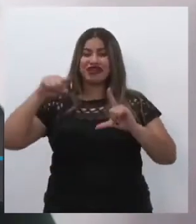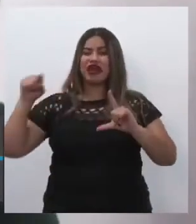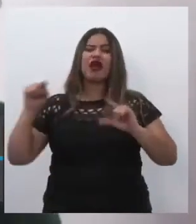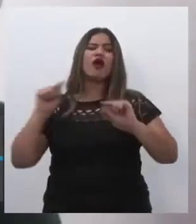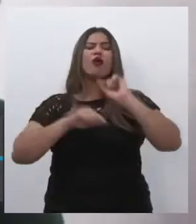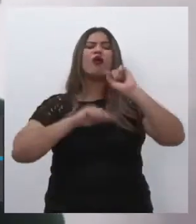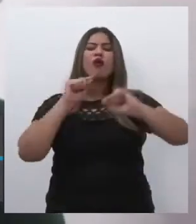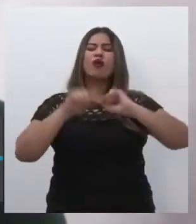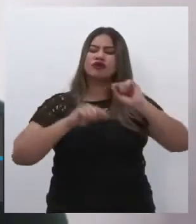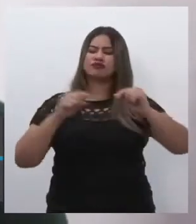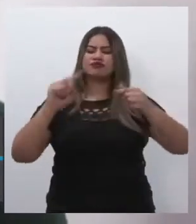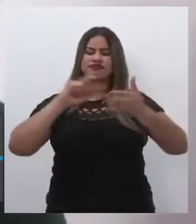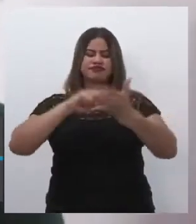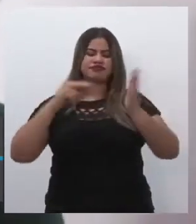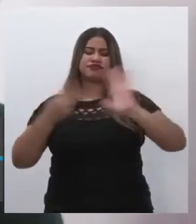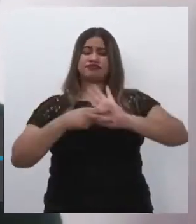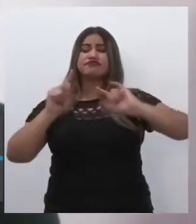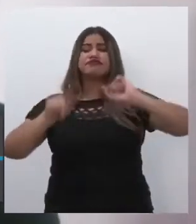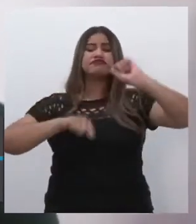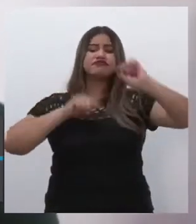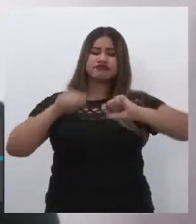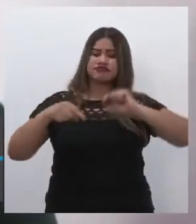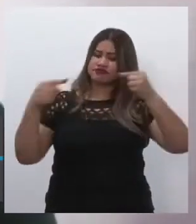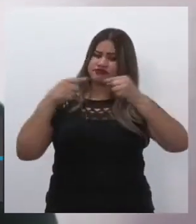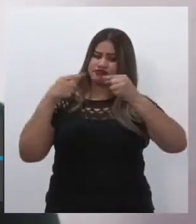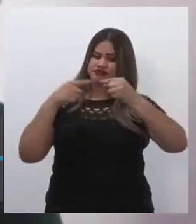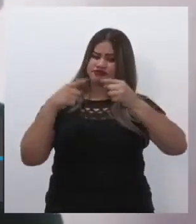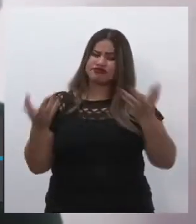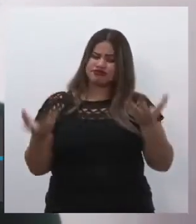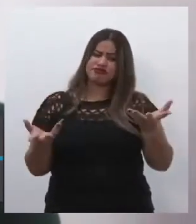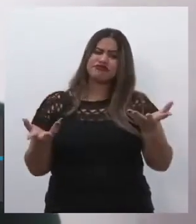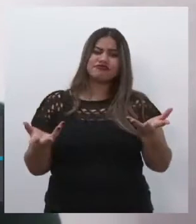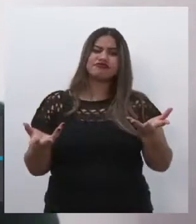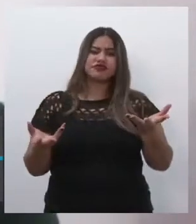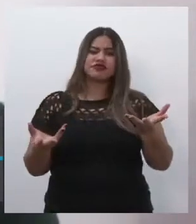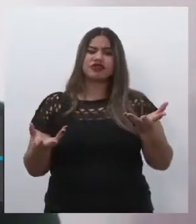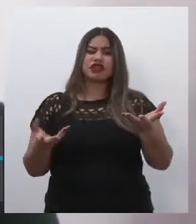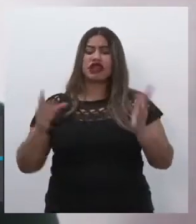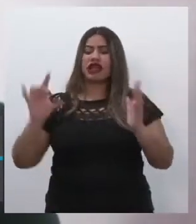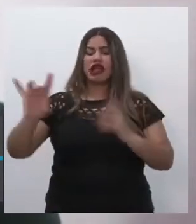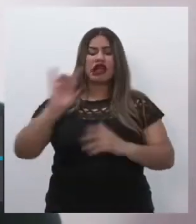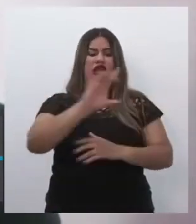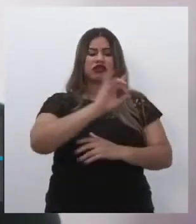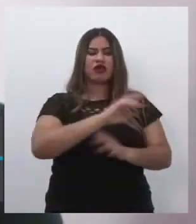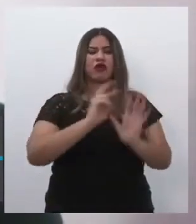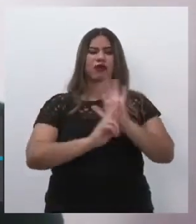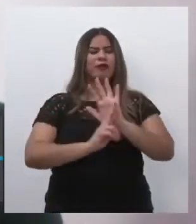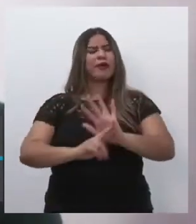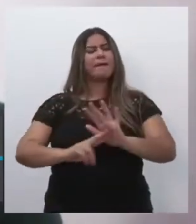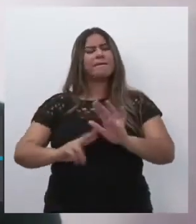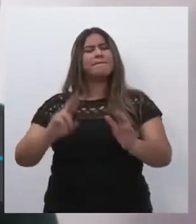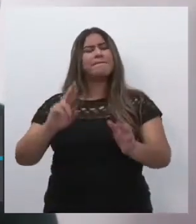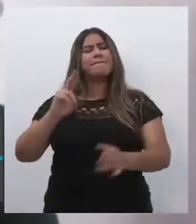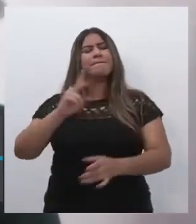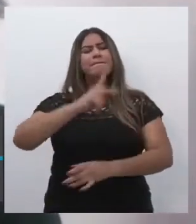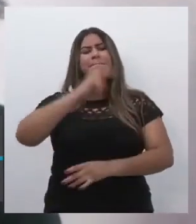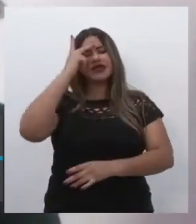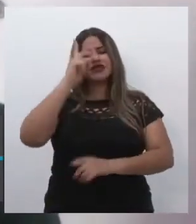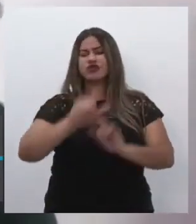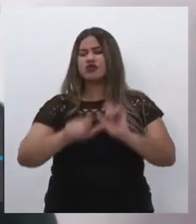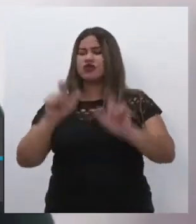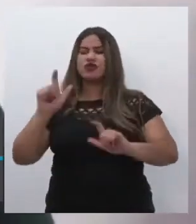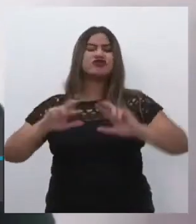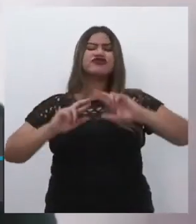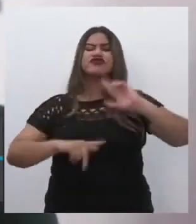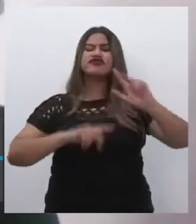que significa esses indivíduos que representam pessoas, né, diferentes.